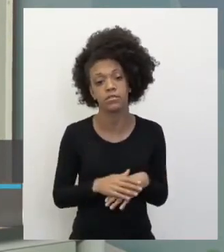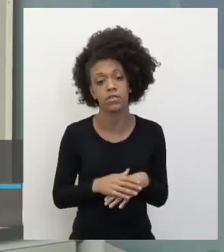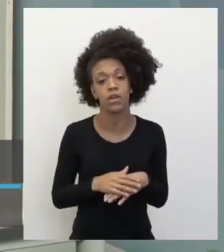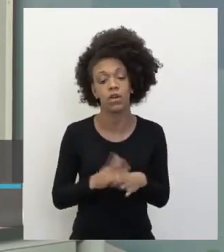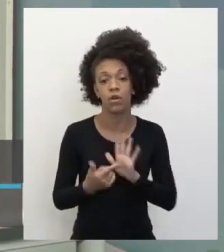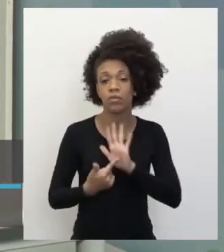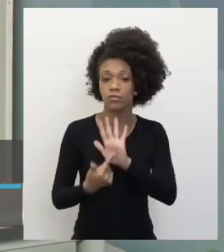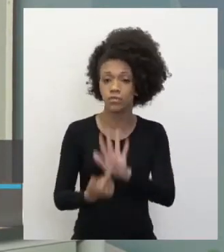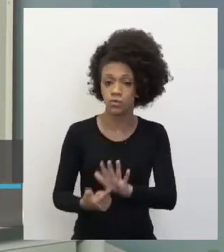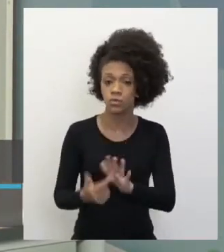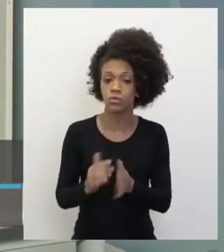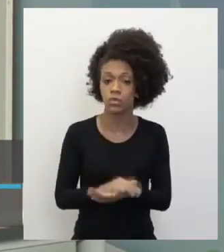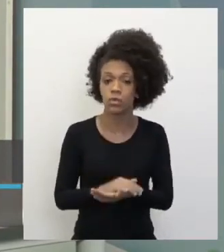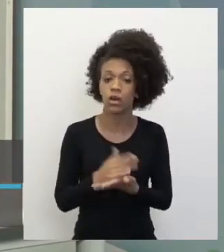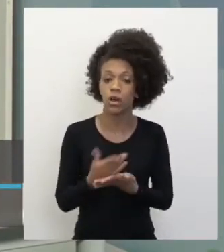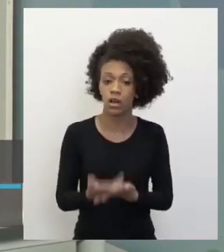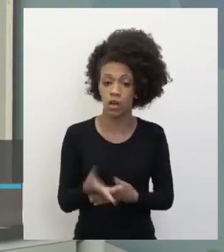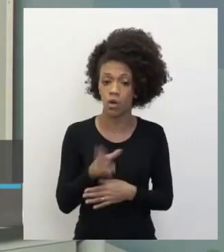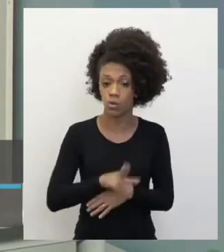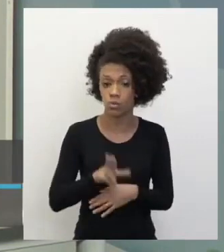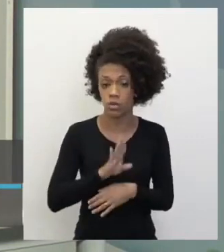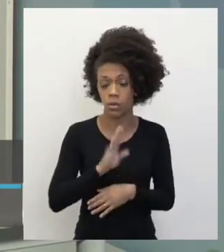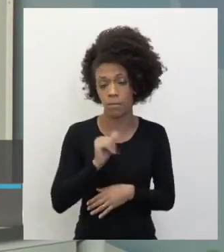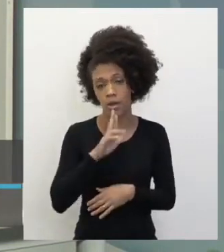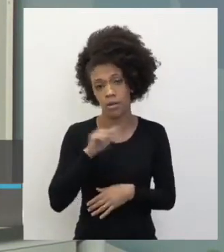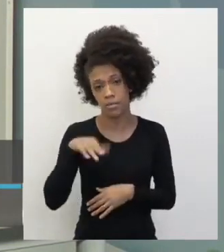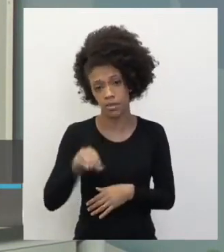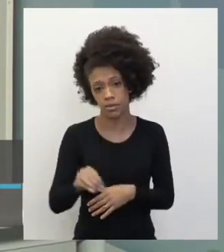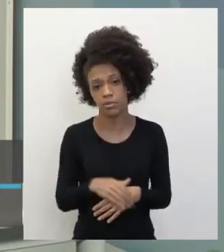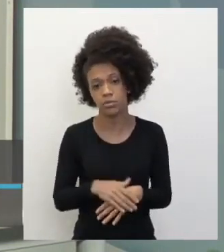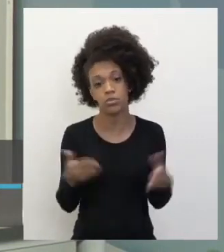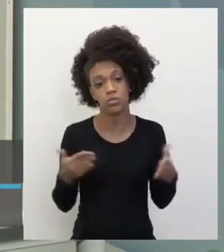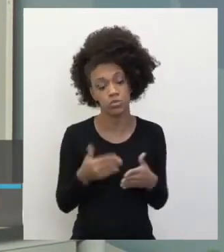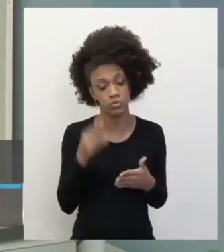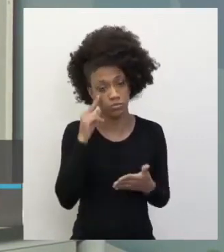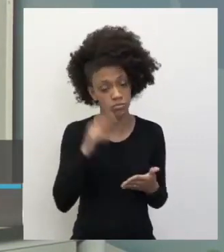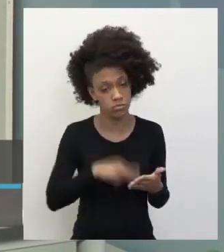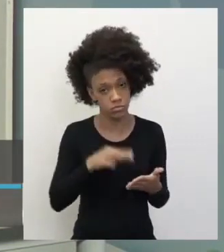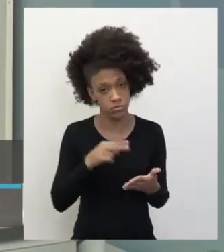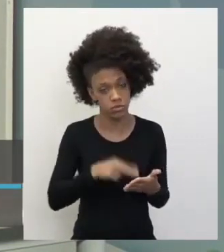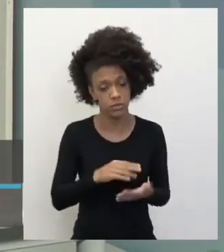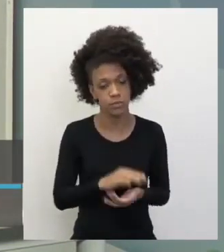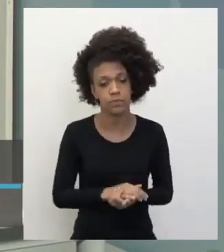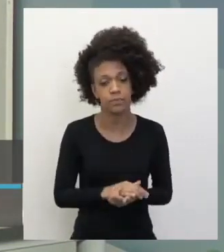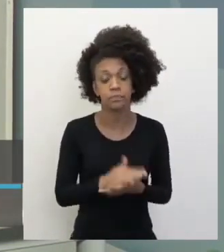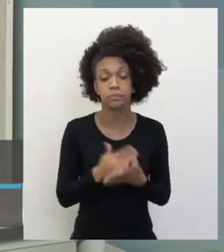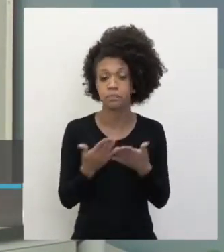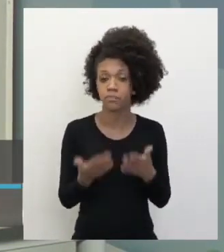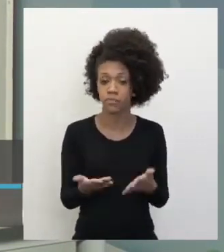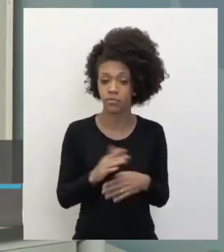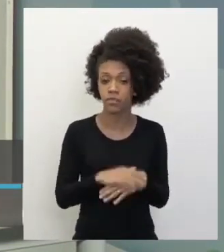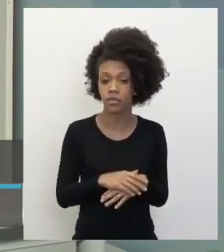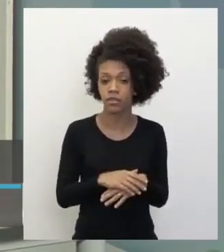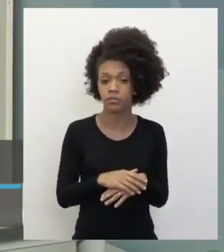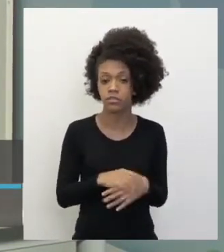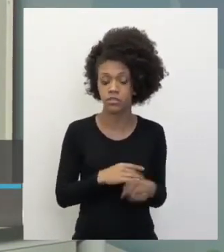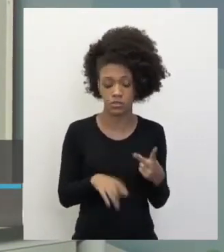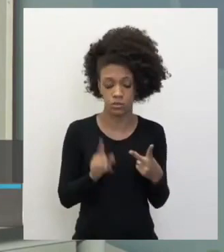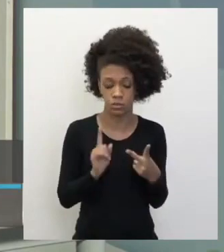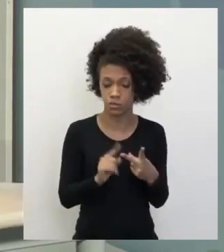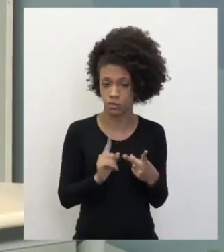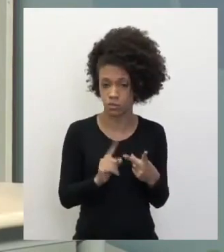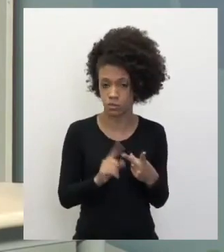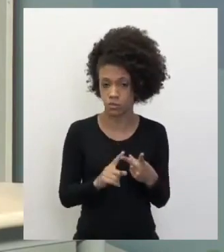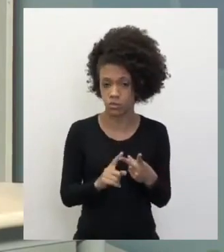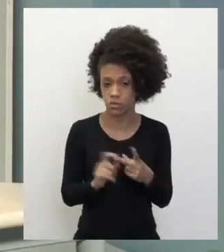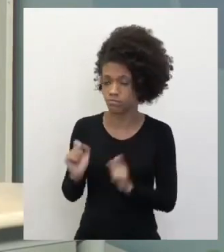convencionou, né, usar o termo bárbaro. Hoje isso está sendo revisto aí, tá? Em relação à questão 2, que é o que está lá, vamos voltando